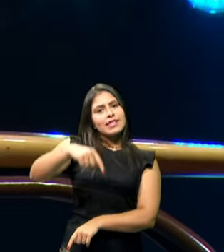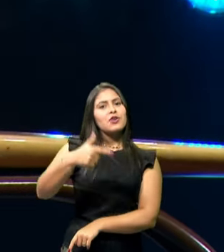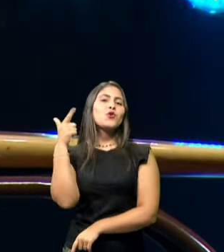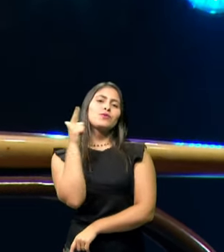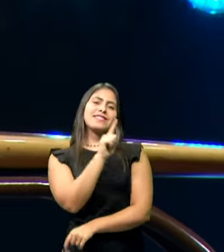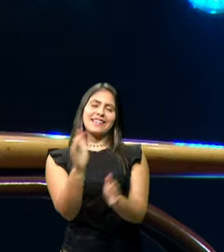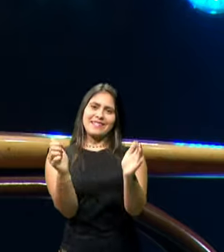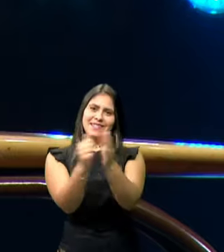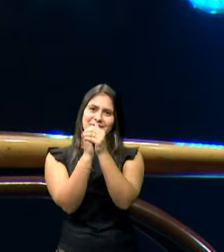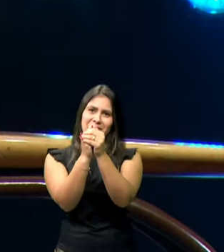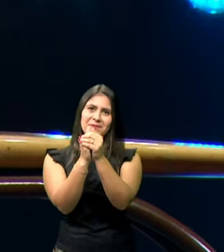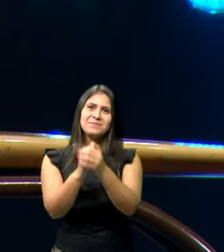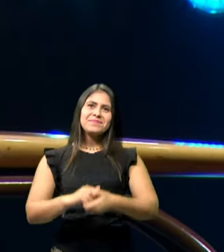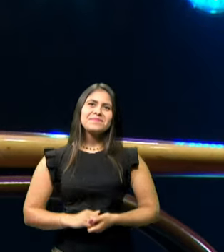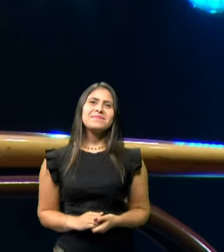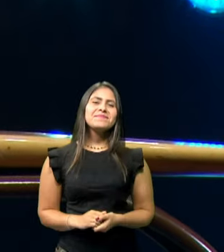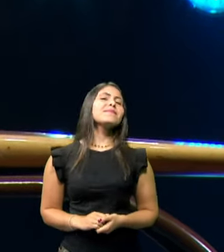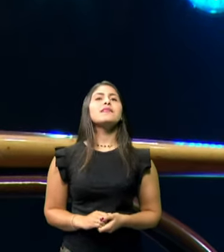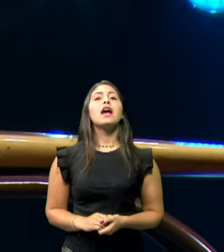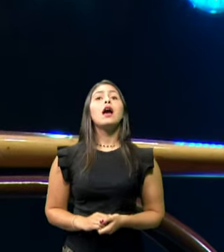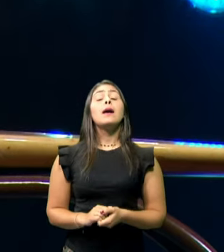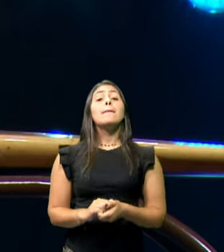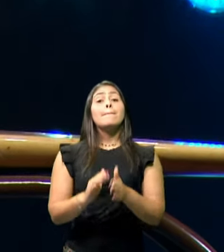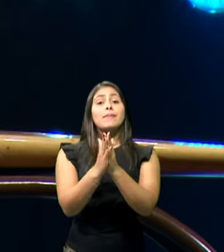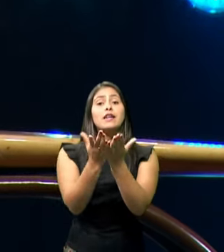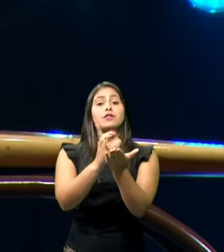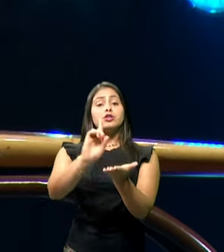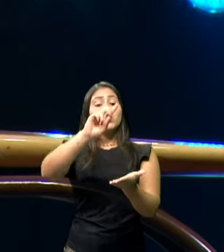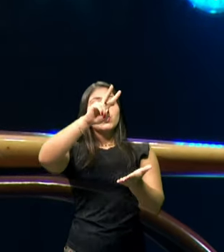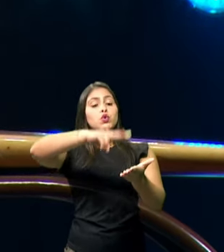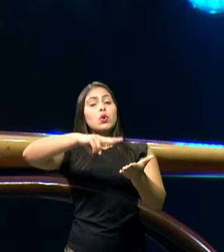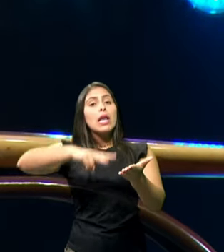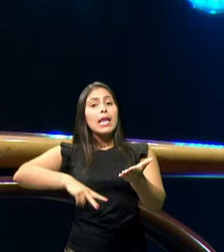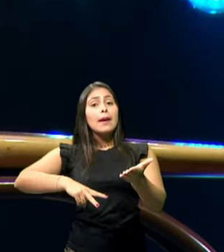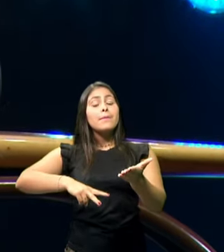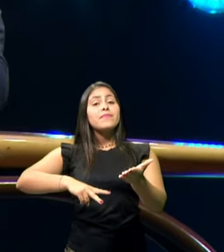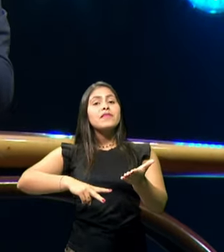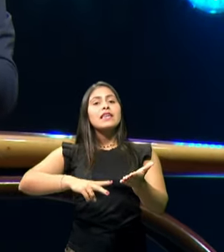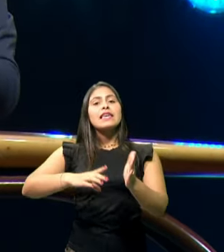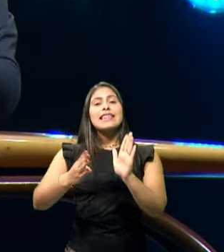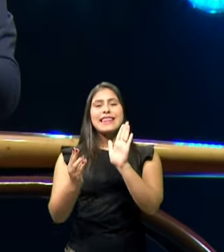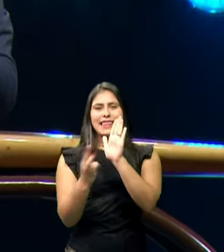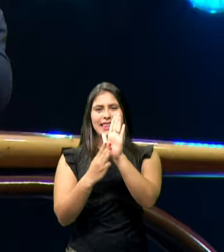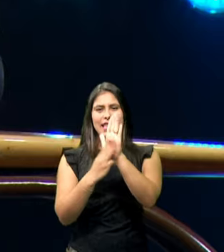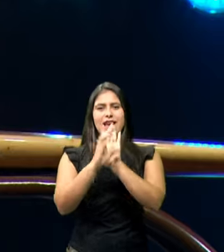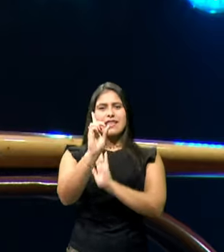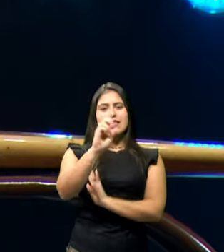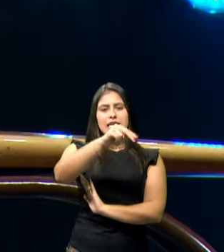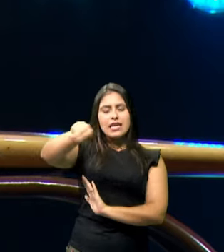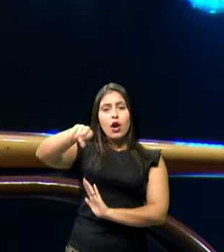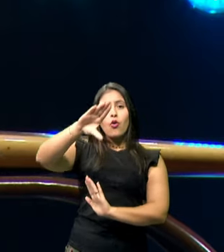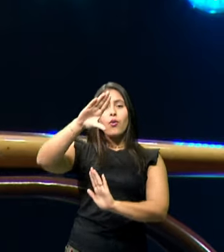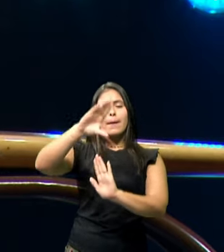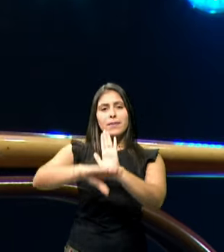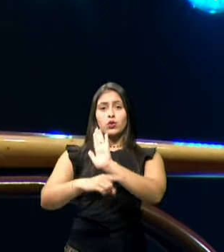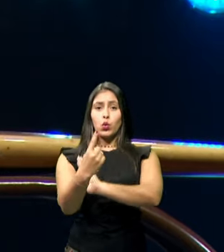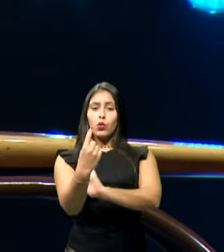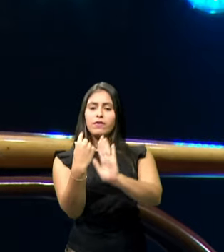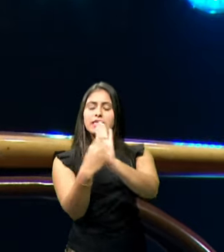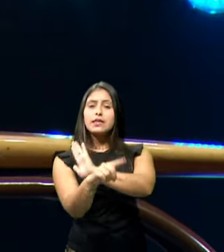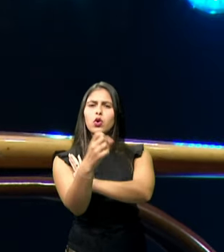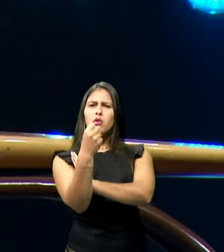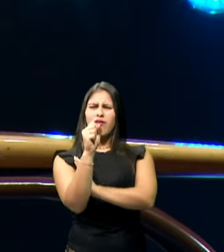Amém? Eu quero ler um texto da palavra de Deus que está em Daniel, capítulo 1, versículo 8. Um